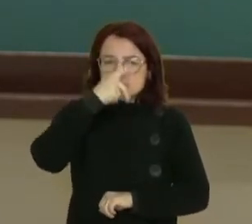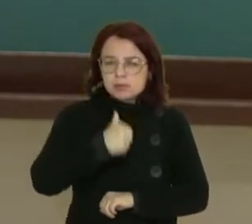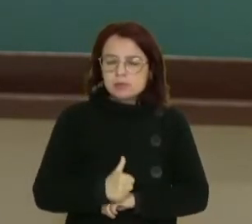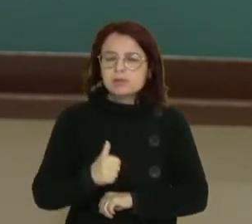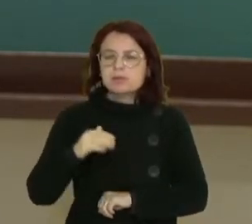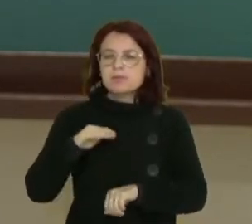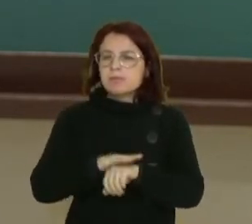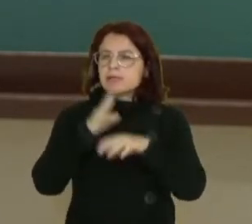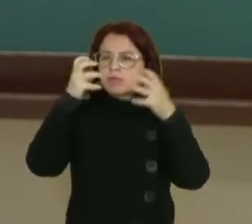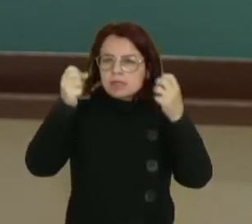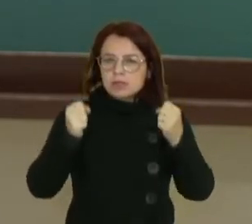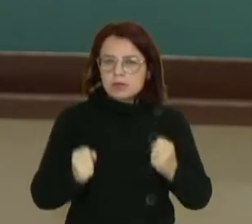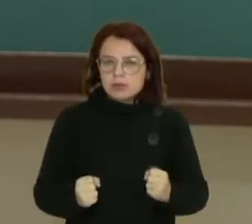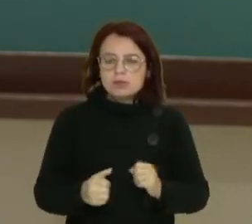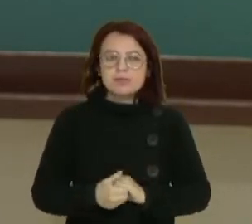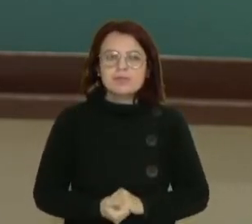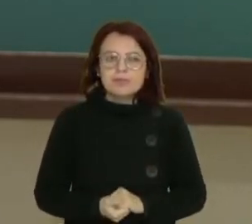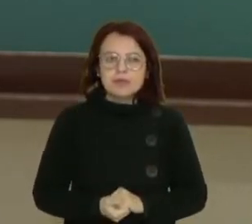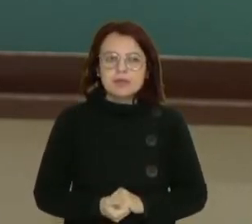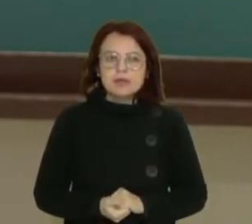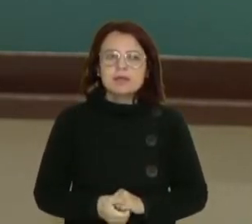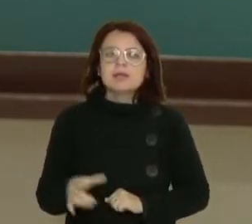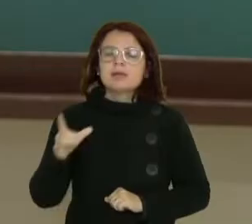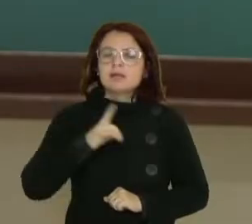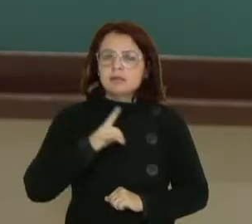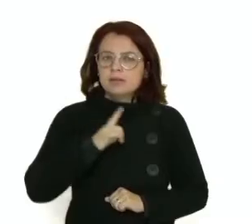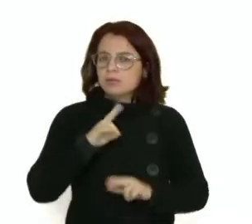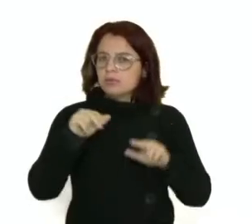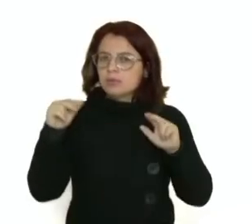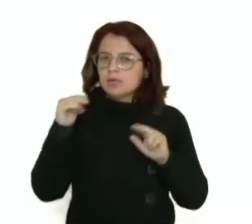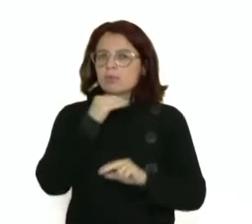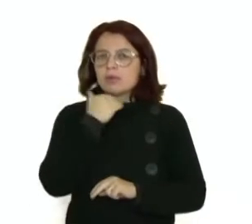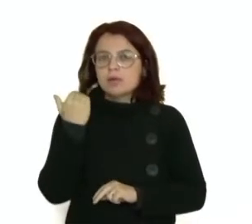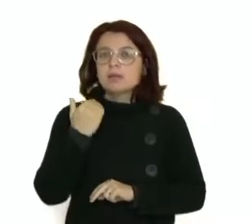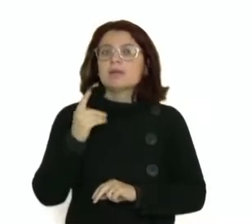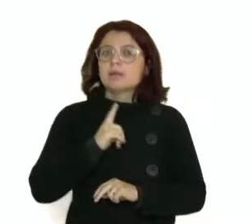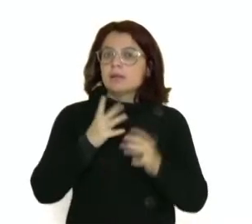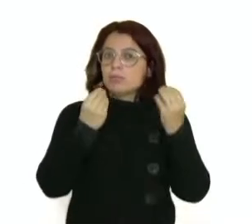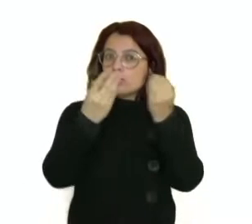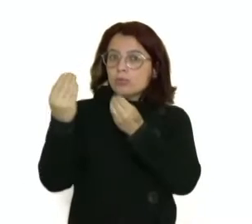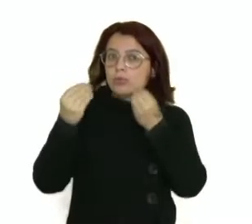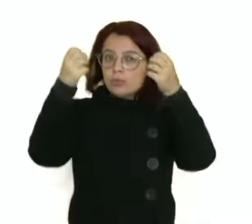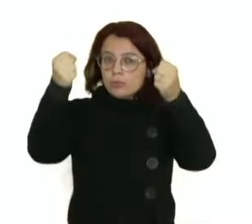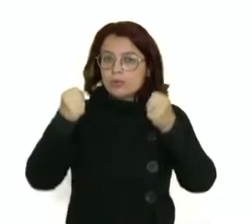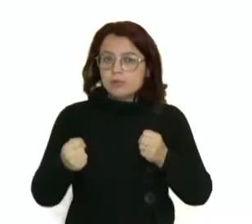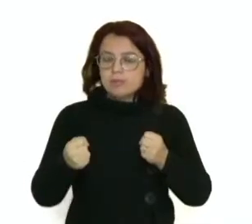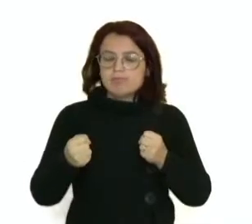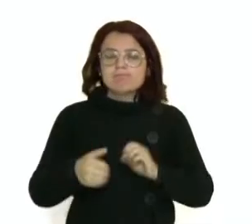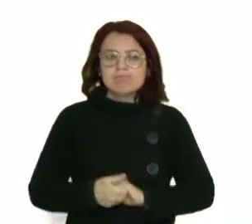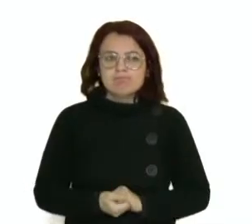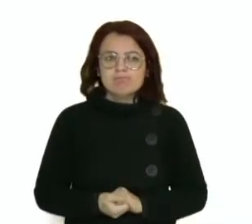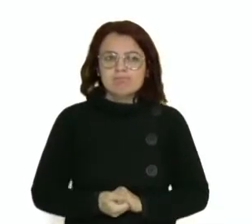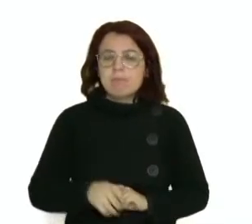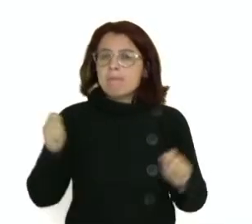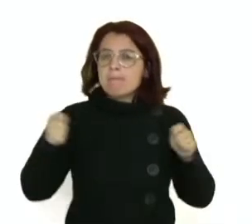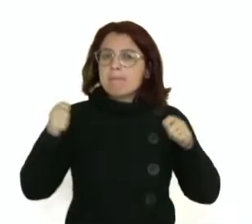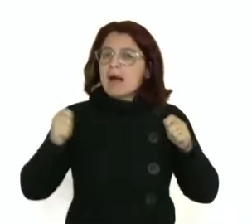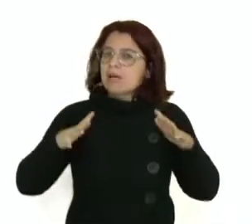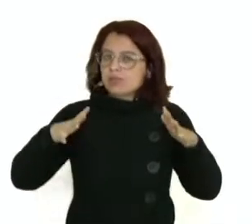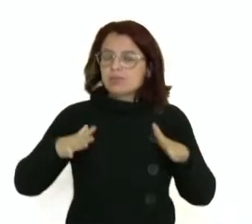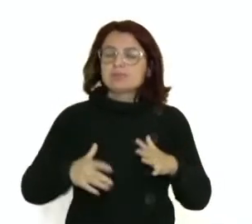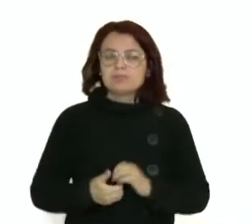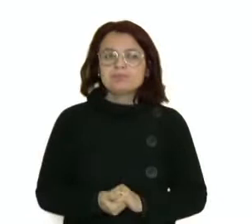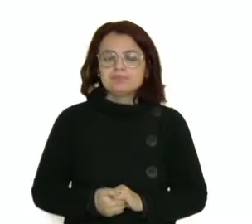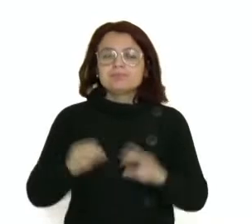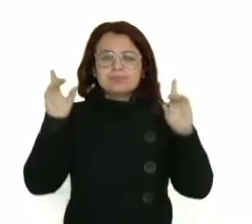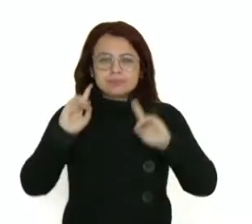belos, poderosos, também eram imortais e tinham muitos poderes mágicos. Os deuses